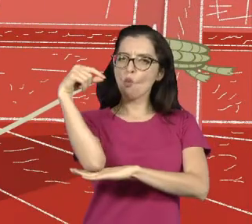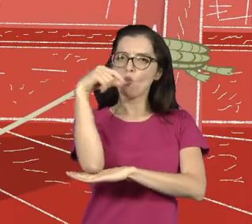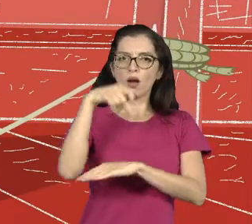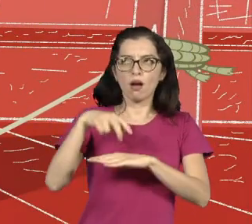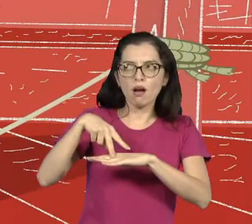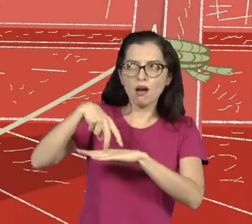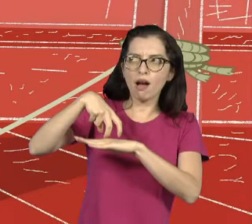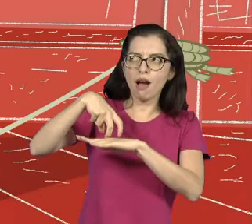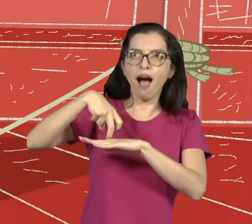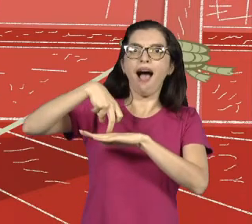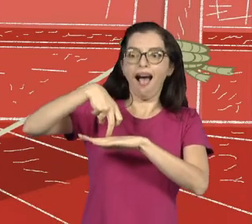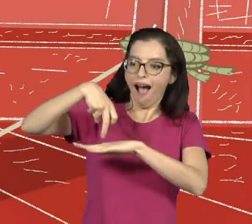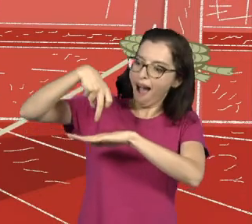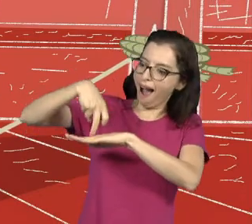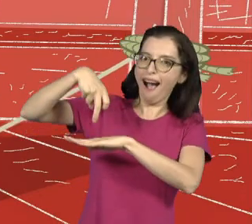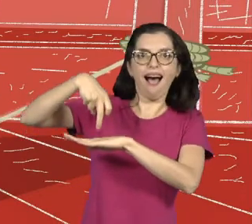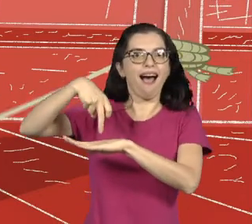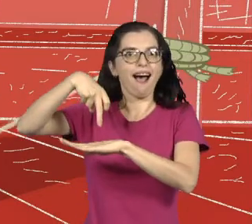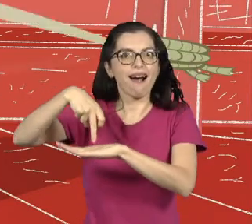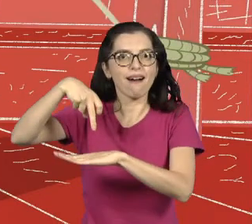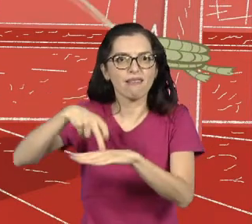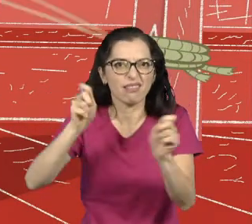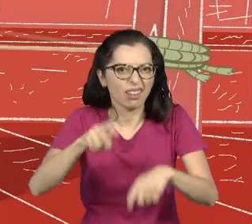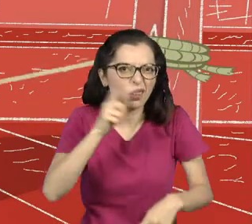em um pé só. Vocês conseguem?